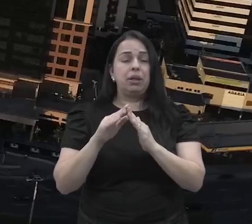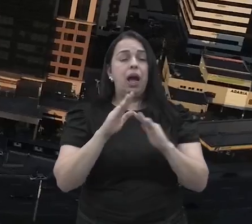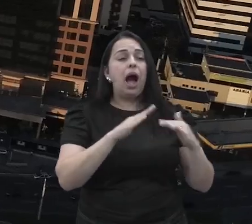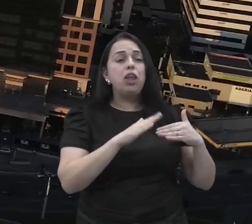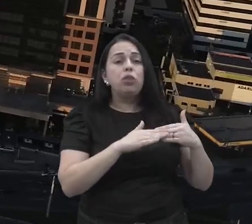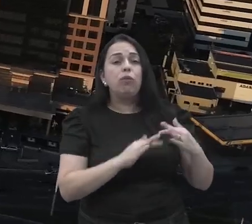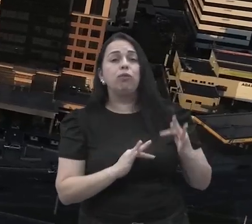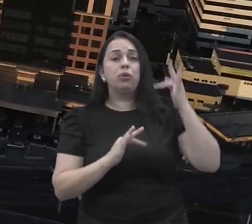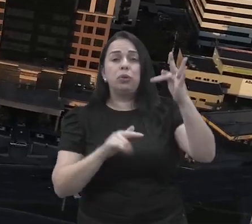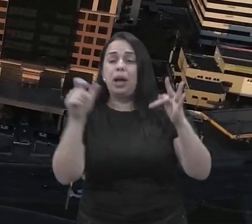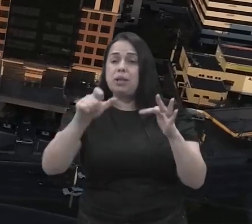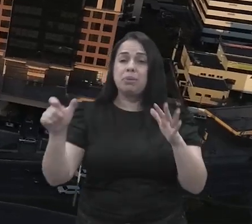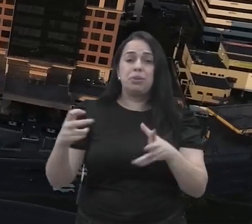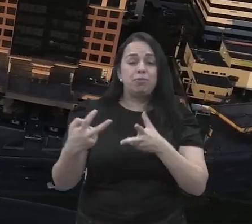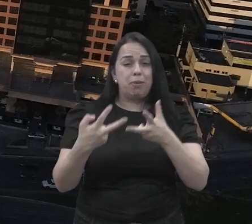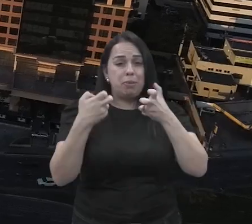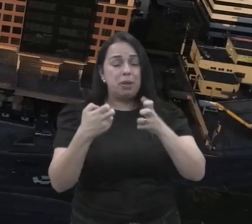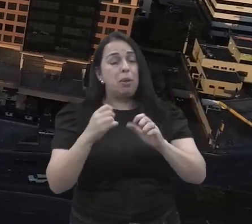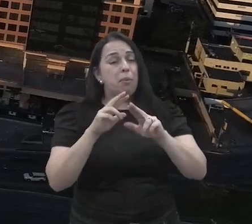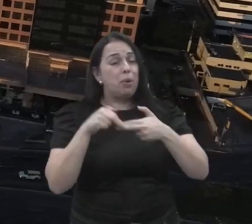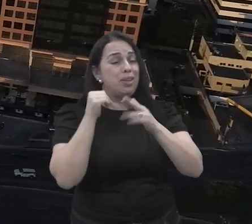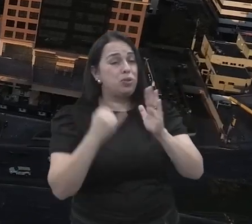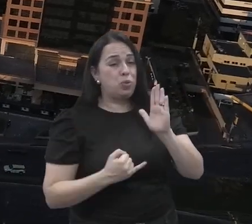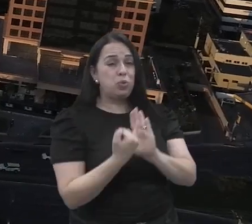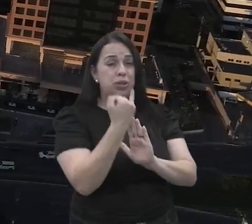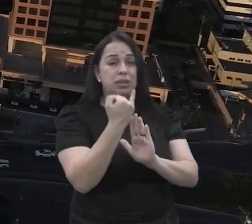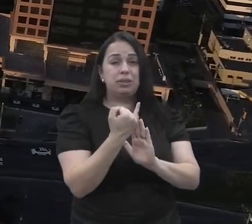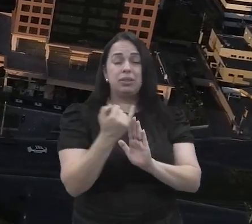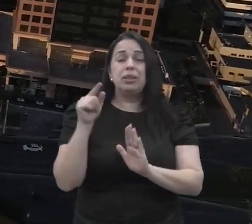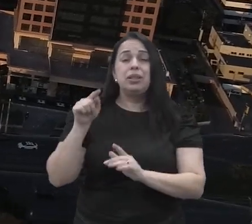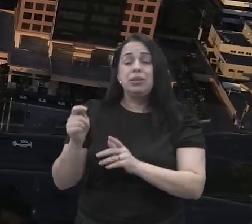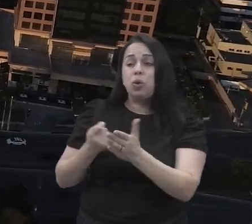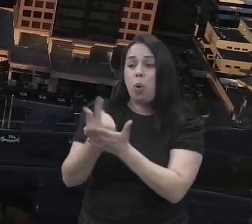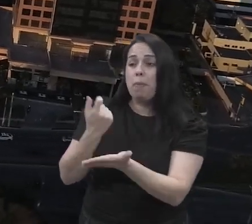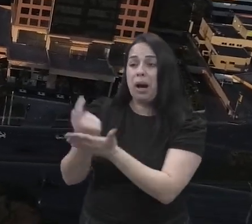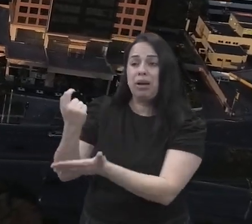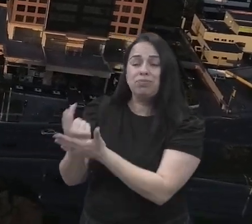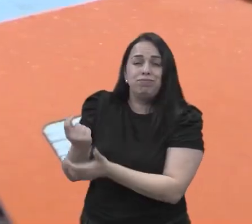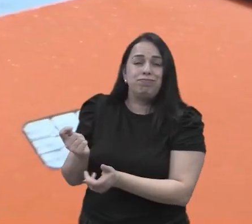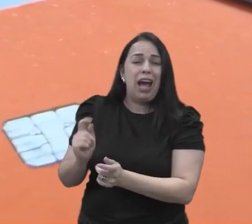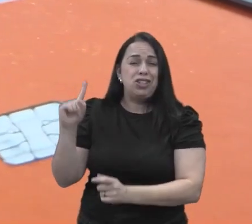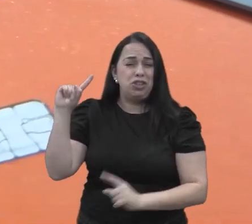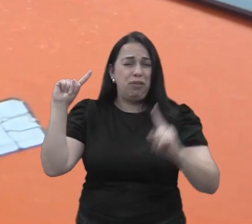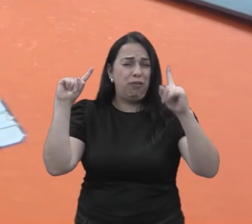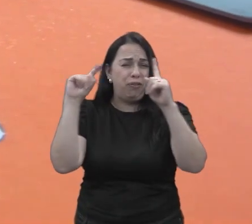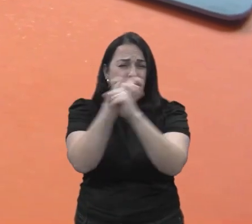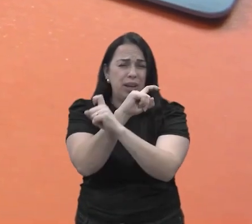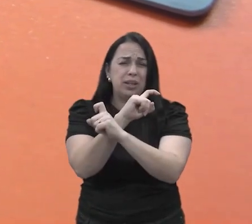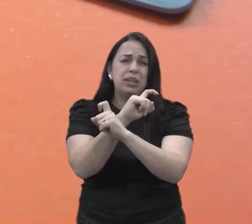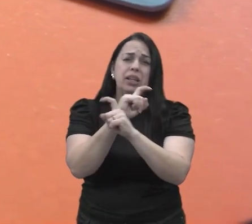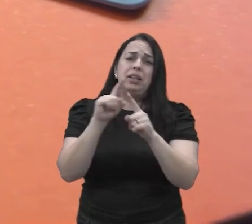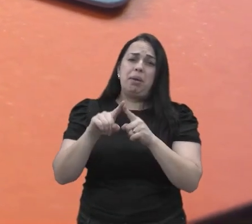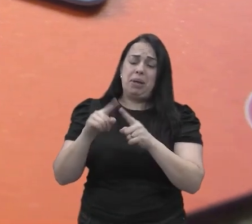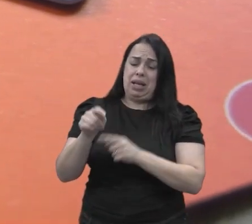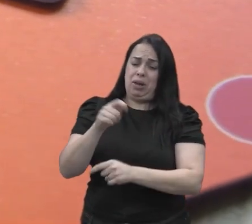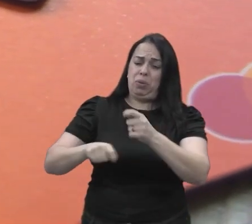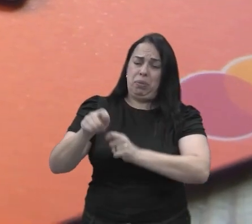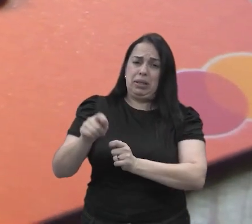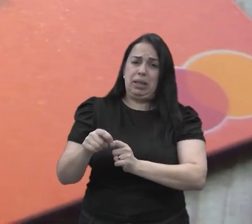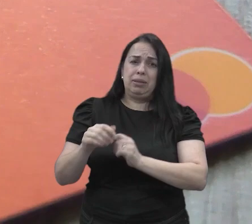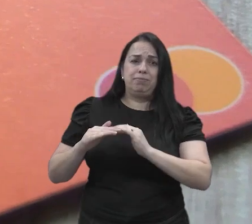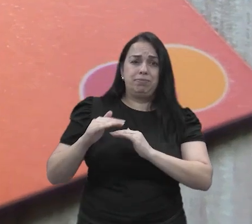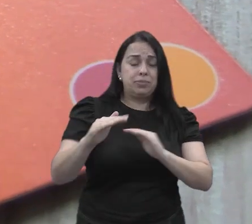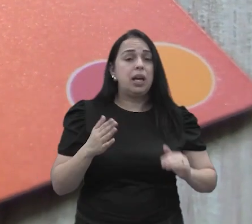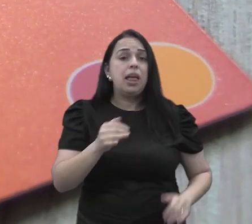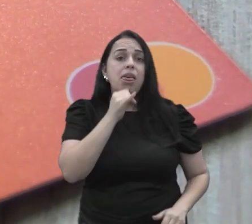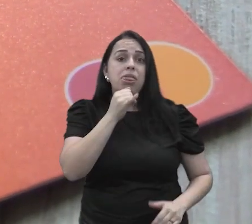até imóveis. O aumento do imposto leva alguns meses para ser sentido no bolso das pessoas. Com juros mais altos, o poder de compra